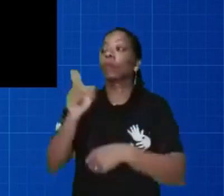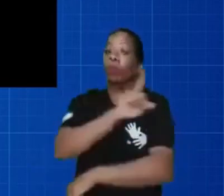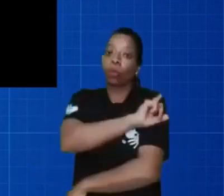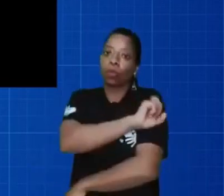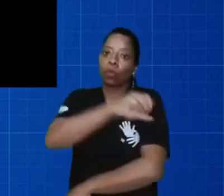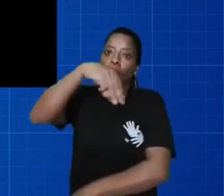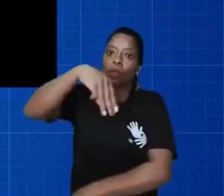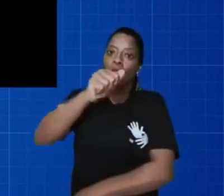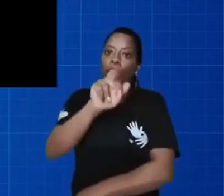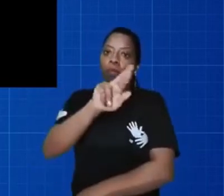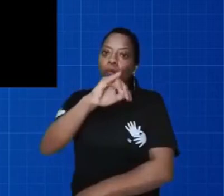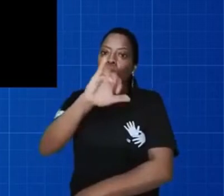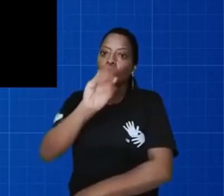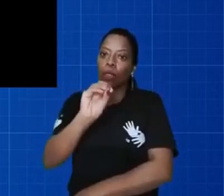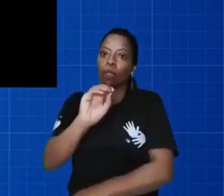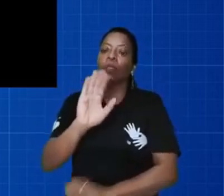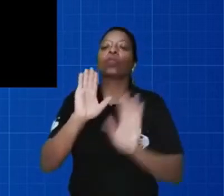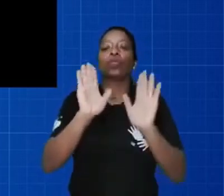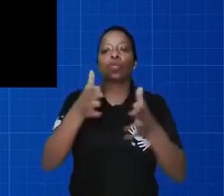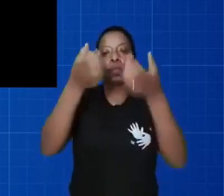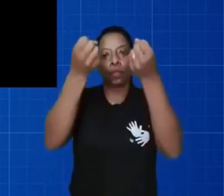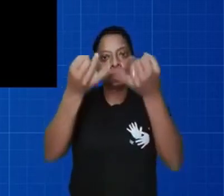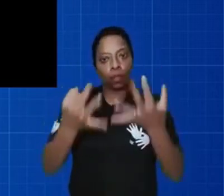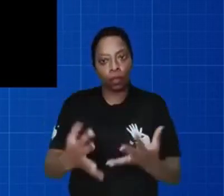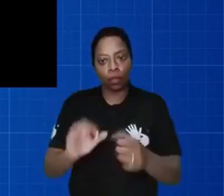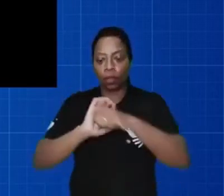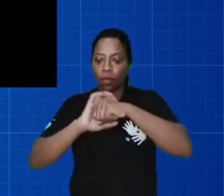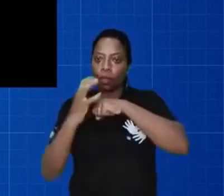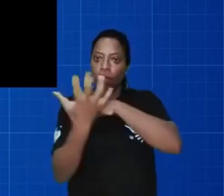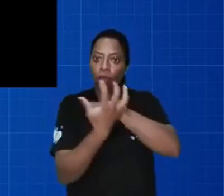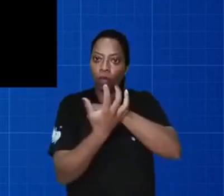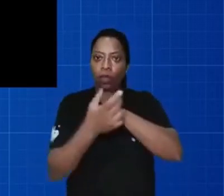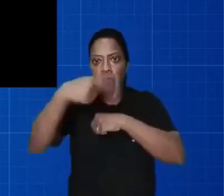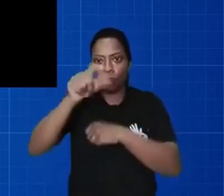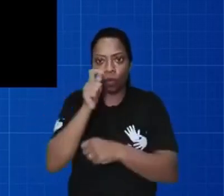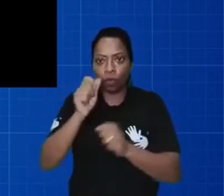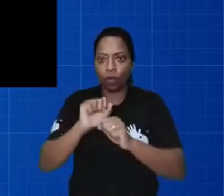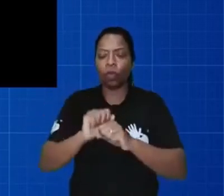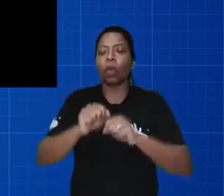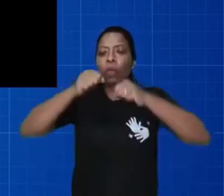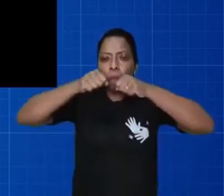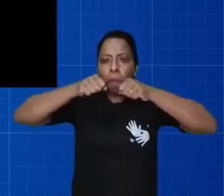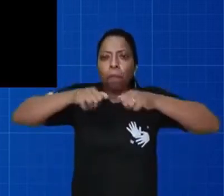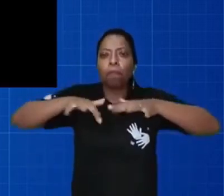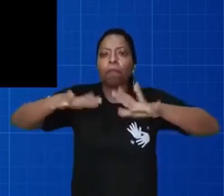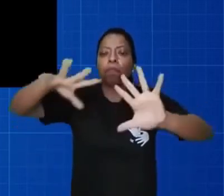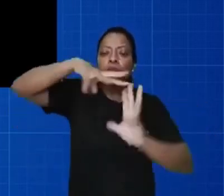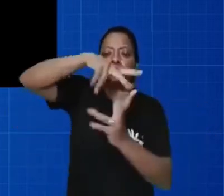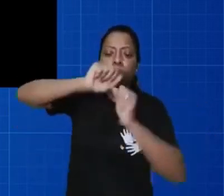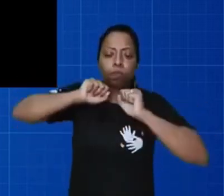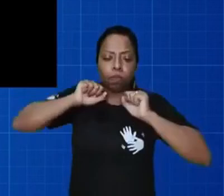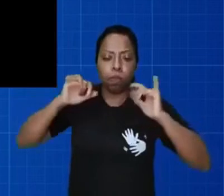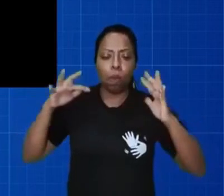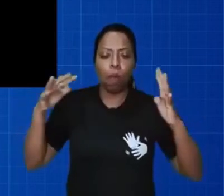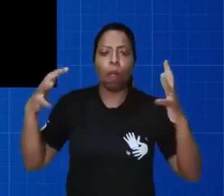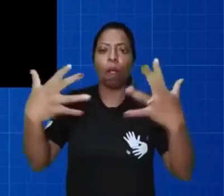pandemia aí que mostrou para o mundo a importância da vacina, né, por conta do Covid. Foi a maior campanha de vacinação que o